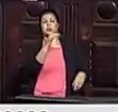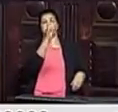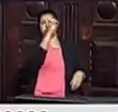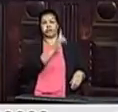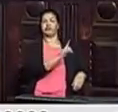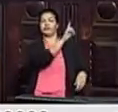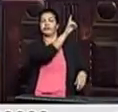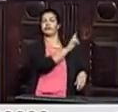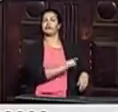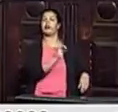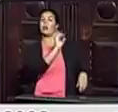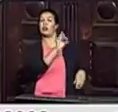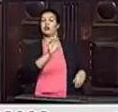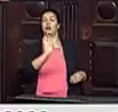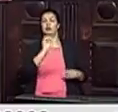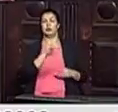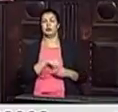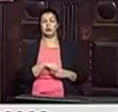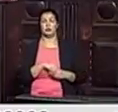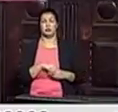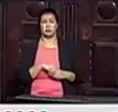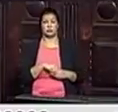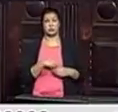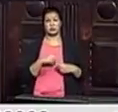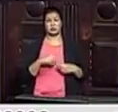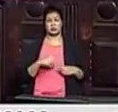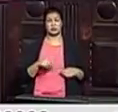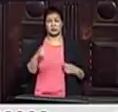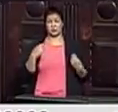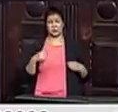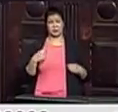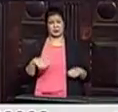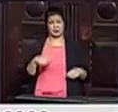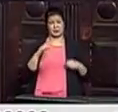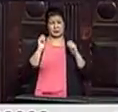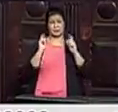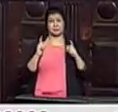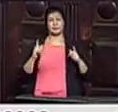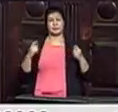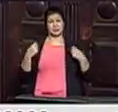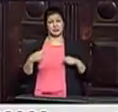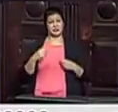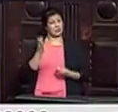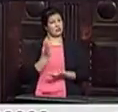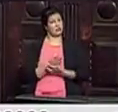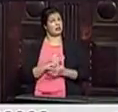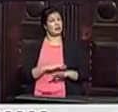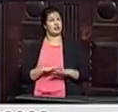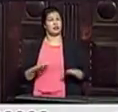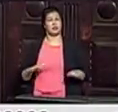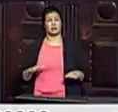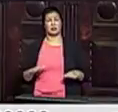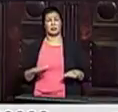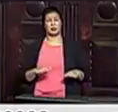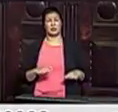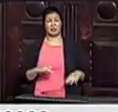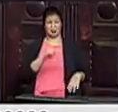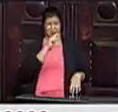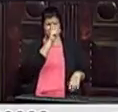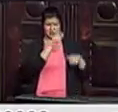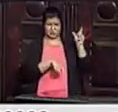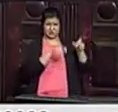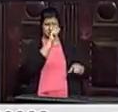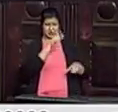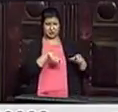acabar as coligações na proporcional. Isso é que tem que acabar, porque o eleitor não pode